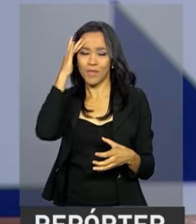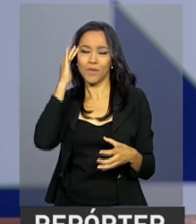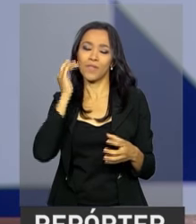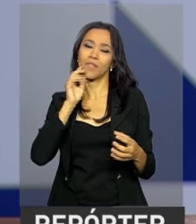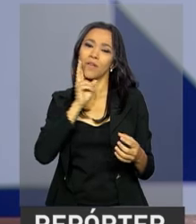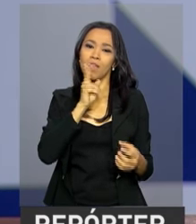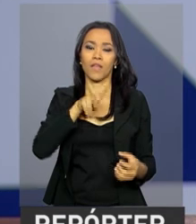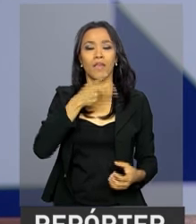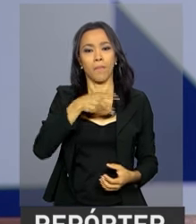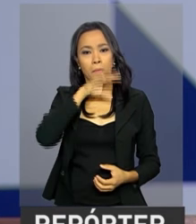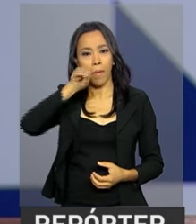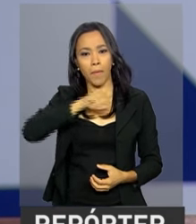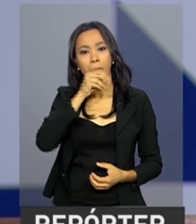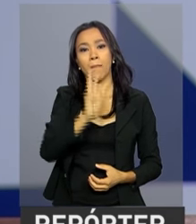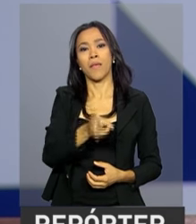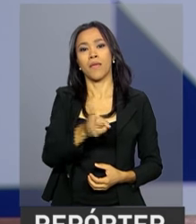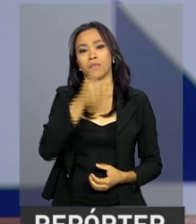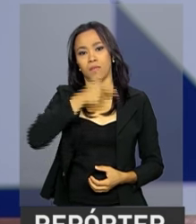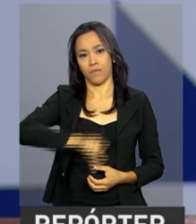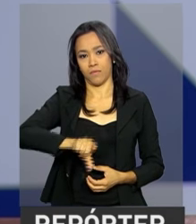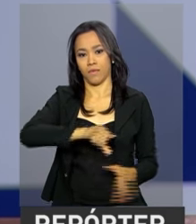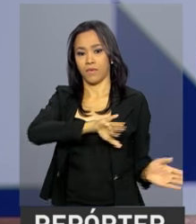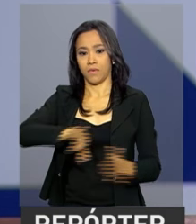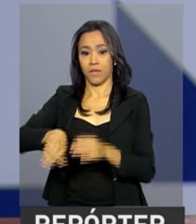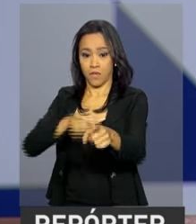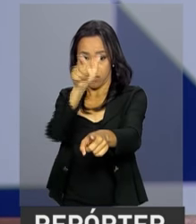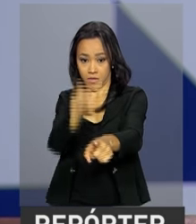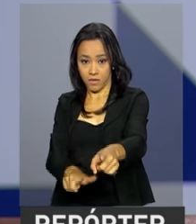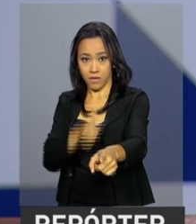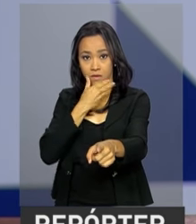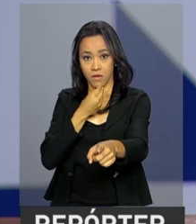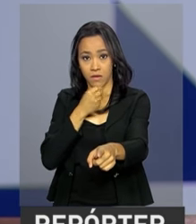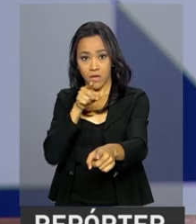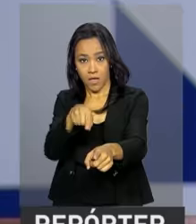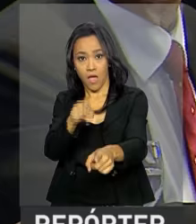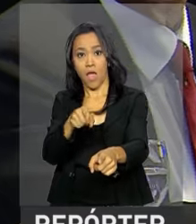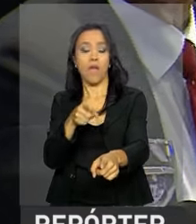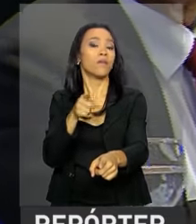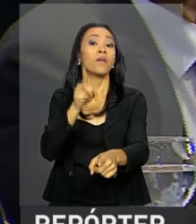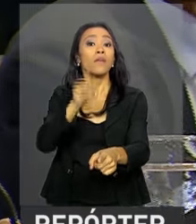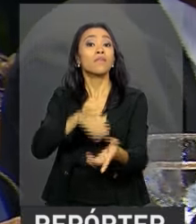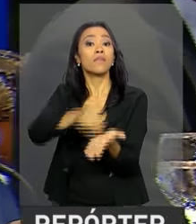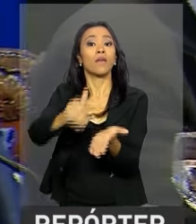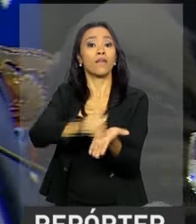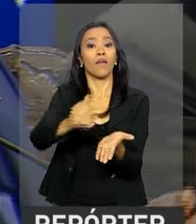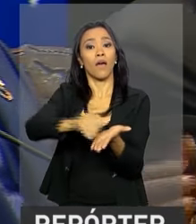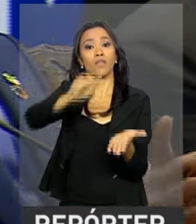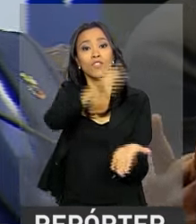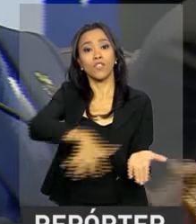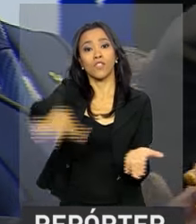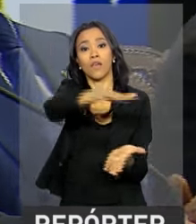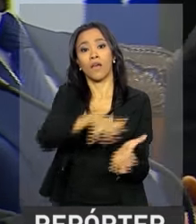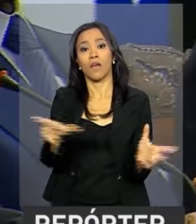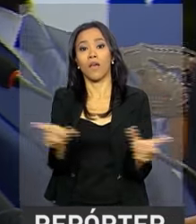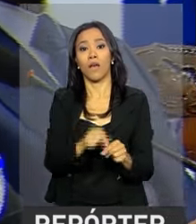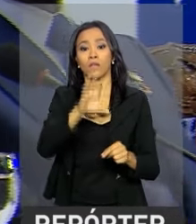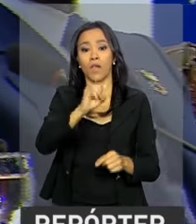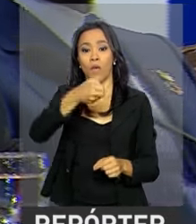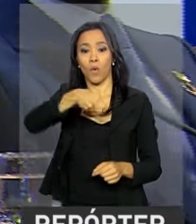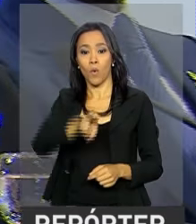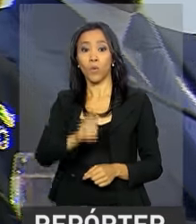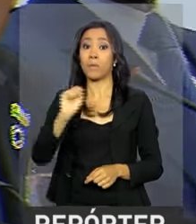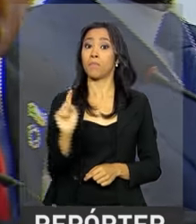A presença na conferência do português António Guterres, que assume o posto de secretário Geral das Nações Unidas em